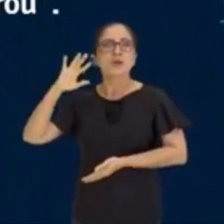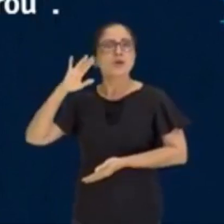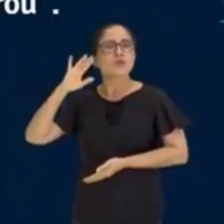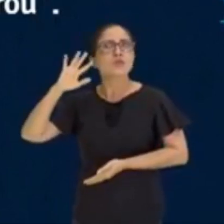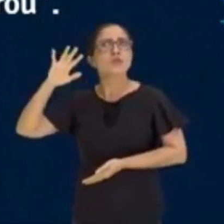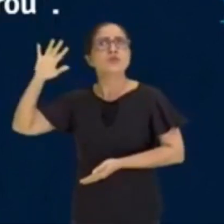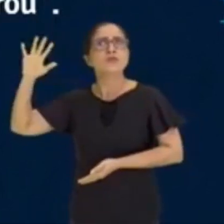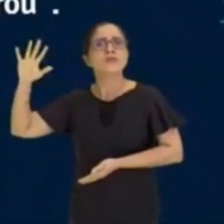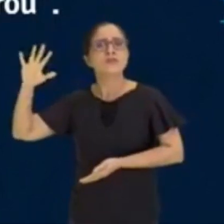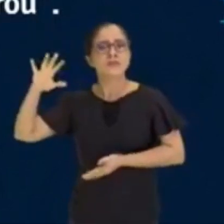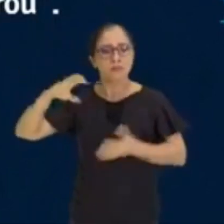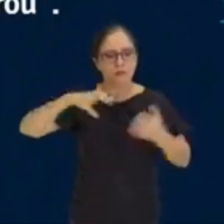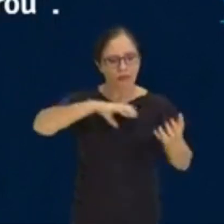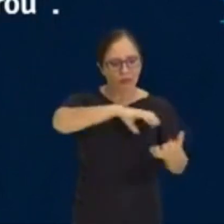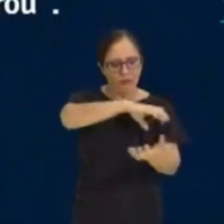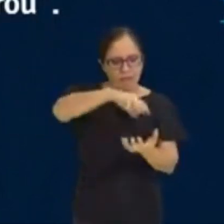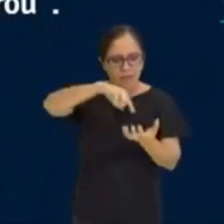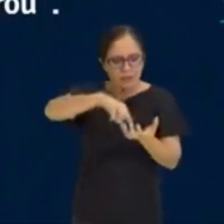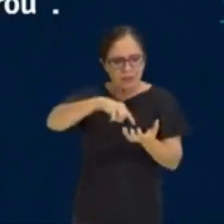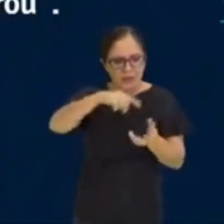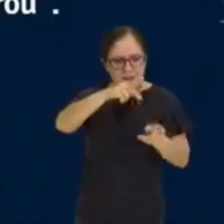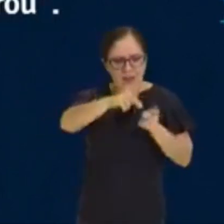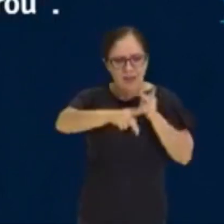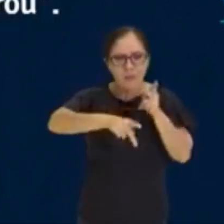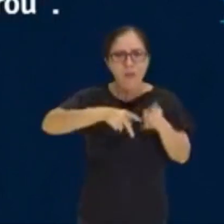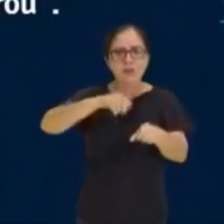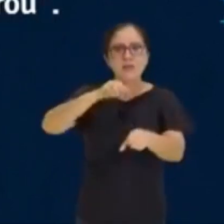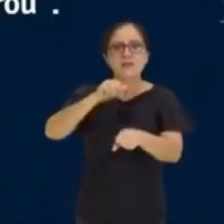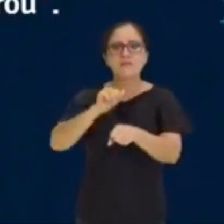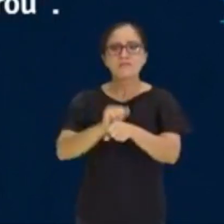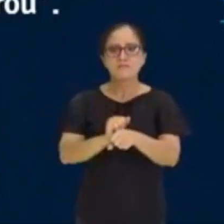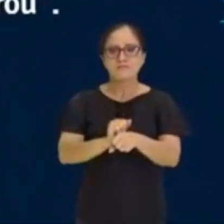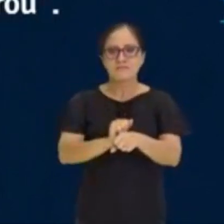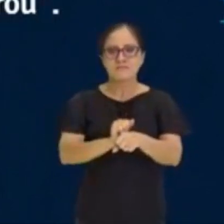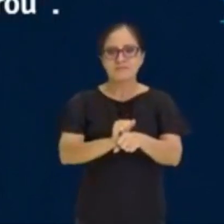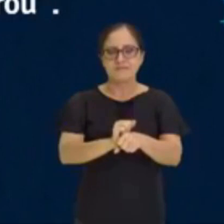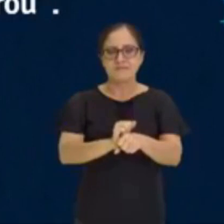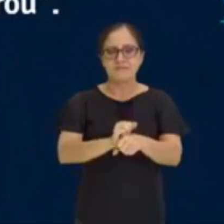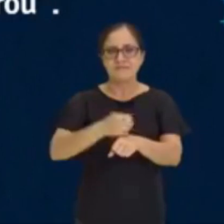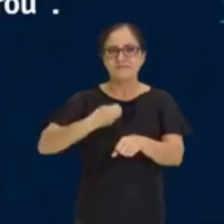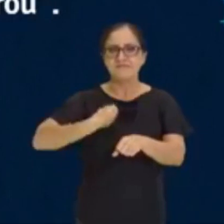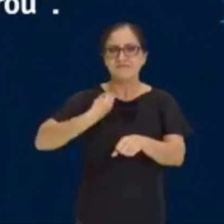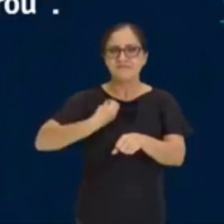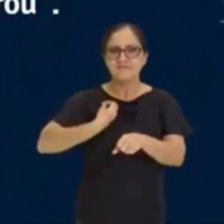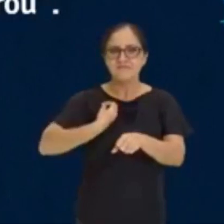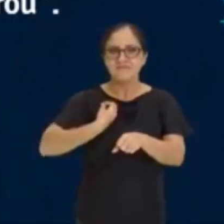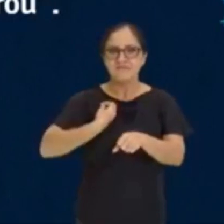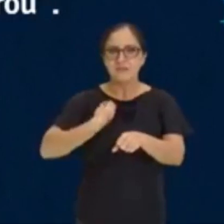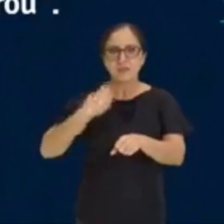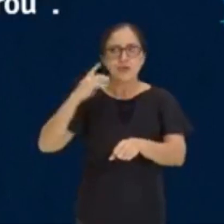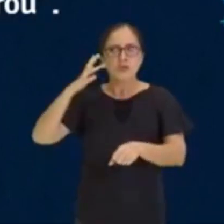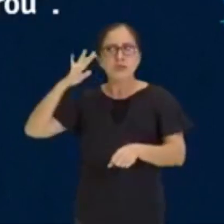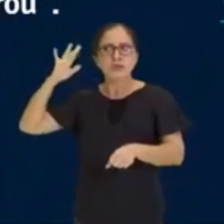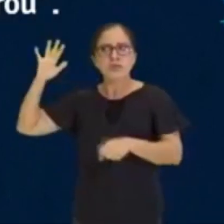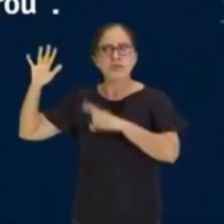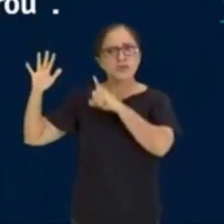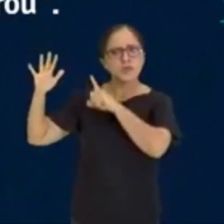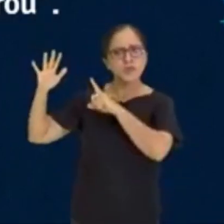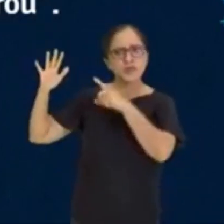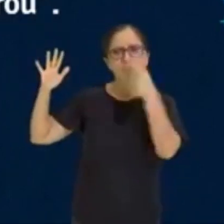parou. Pelo que percebemos, o eu lírico considerava seu sonho comum, normal.